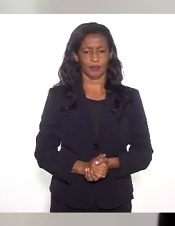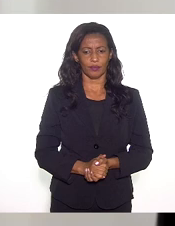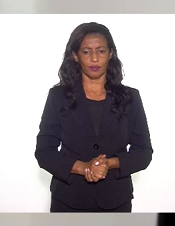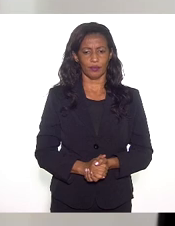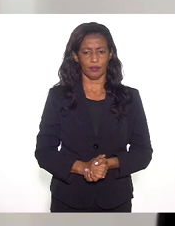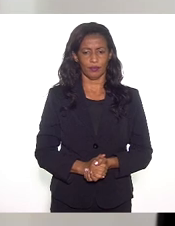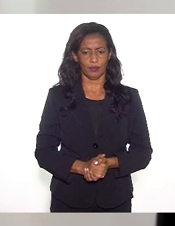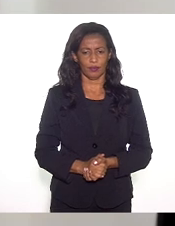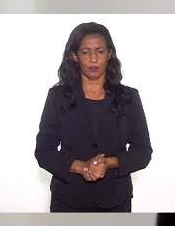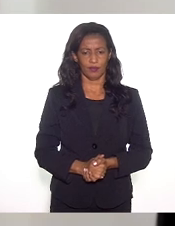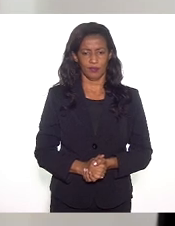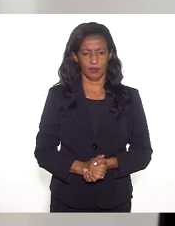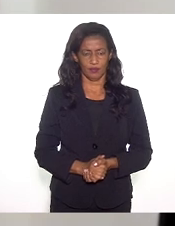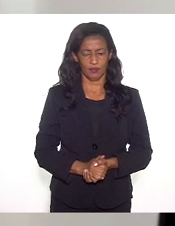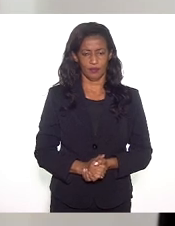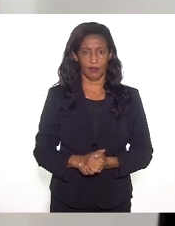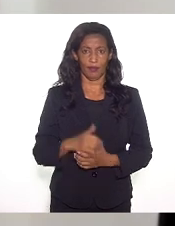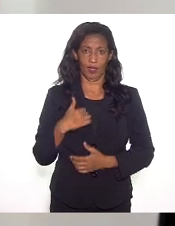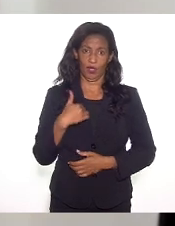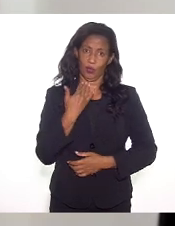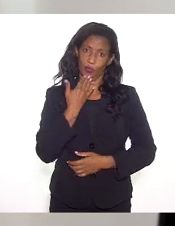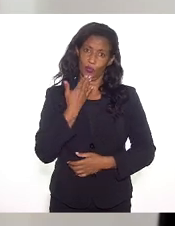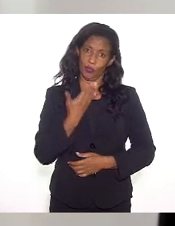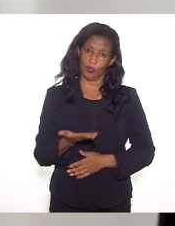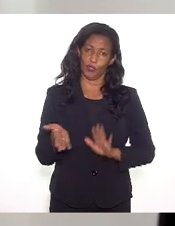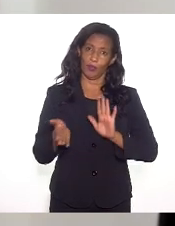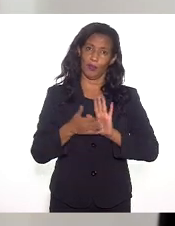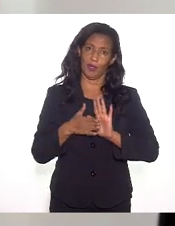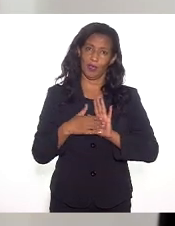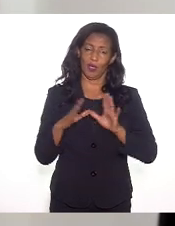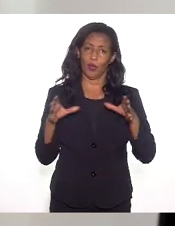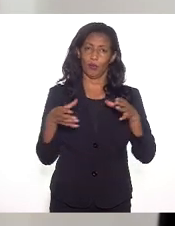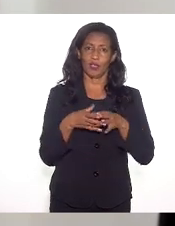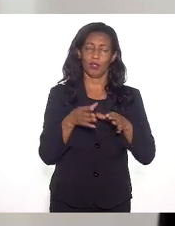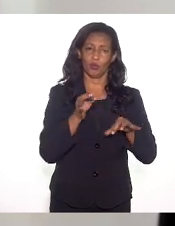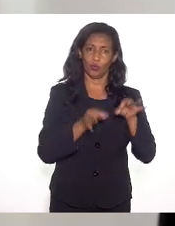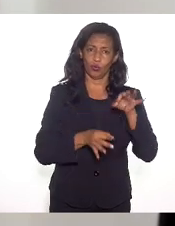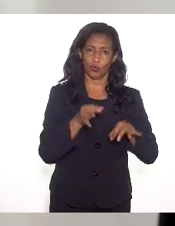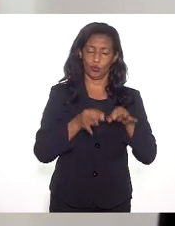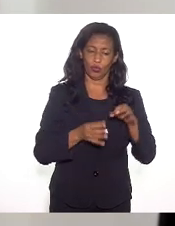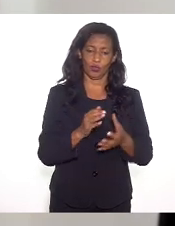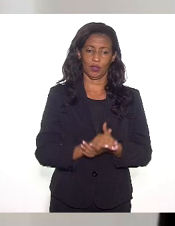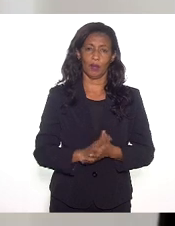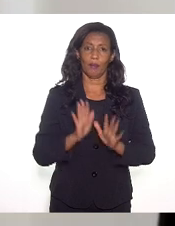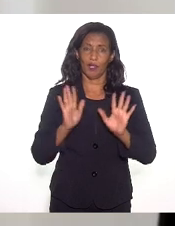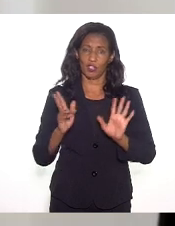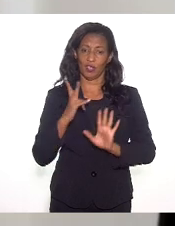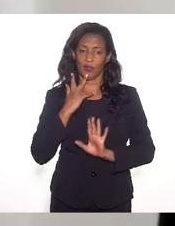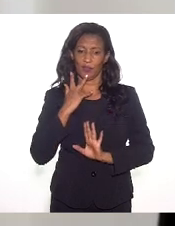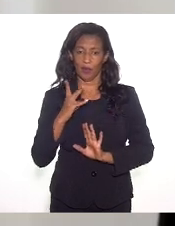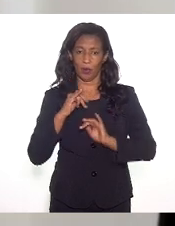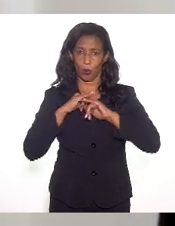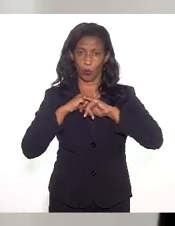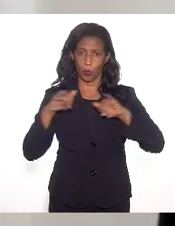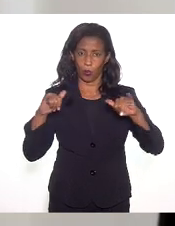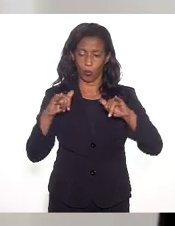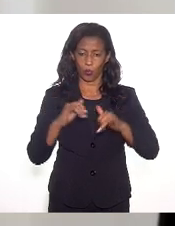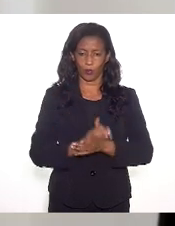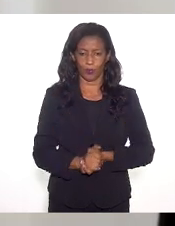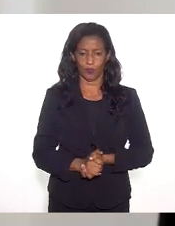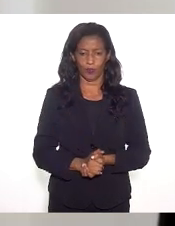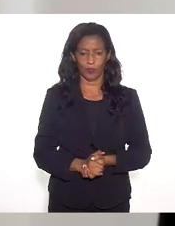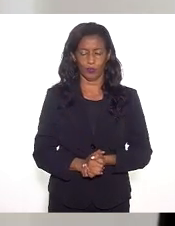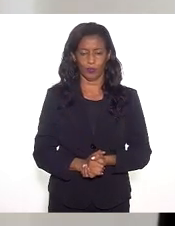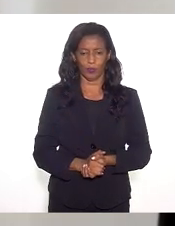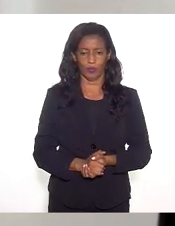Aprovação. E eu vou pedir o parecer da Comissão de Constituição e Justiça, mas já dizendo, já anunciando que há um pedido de